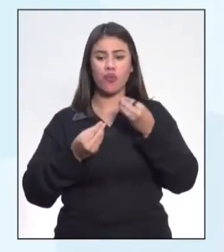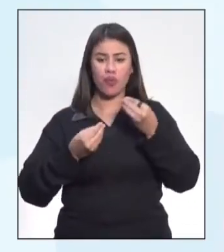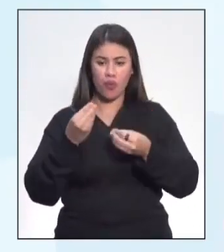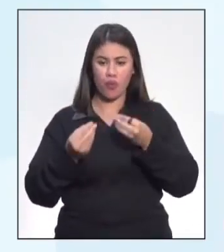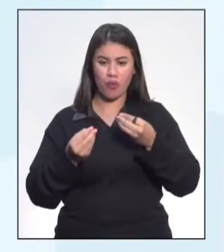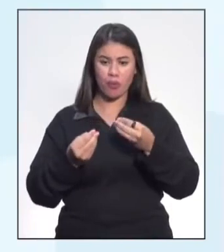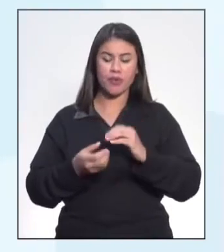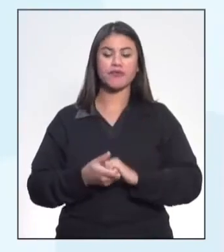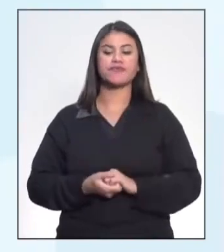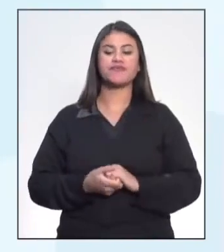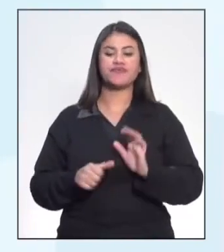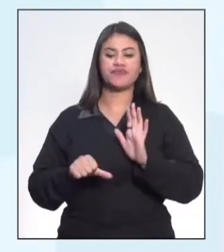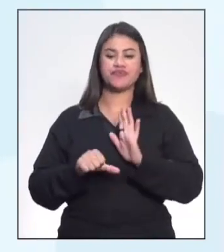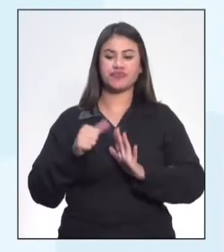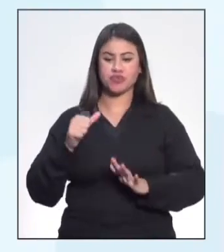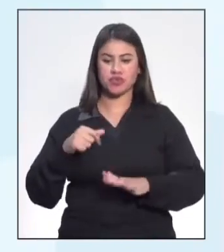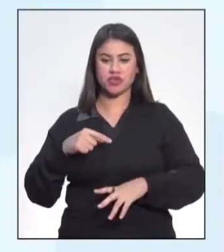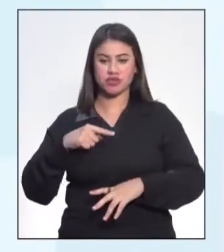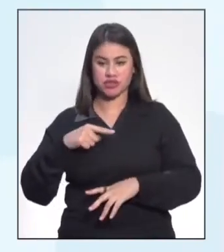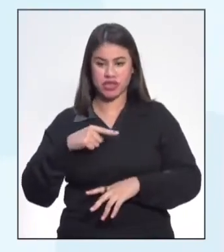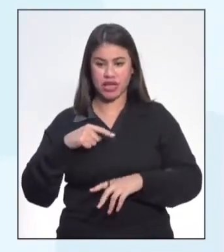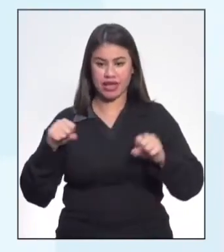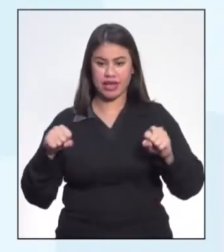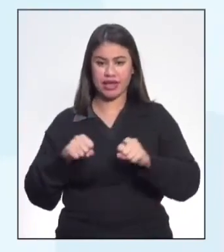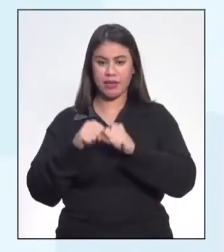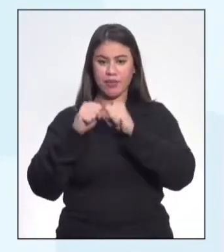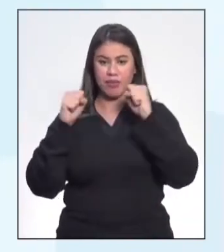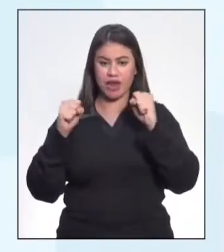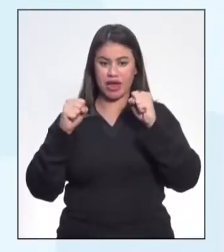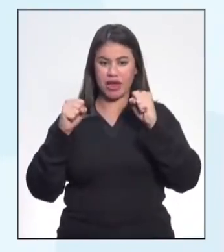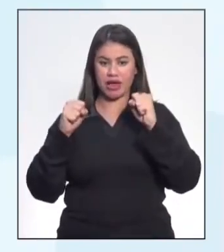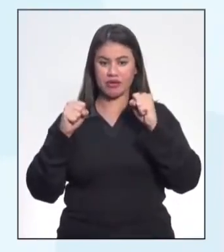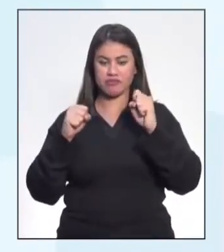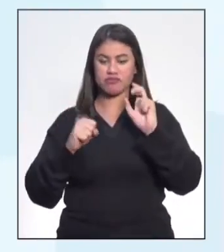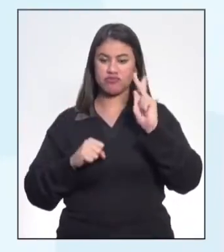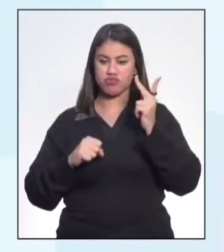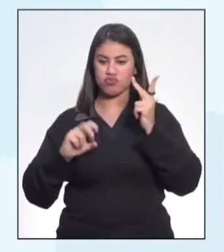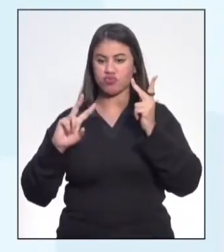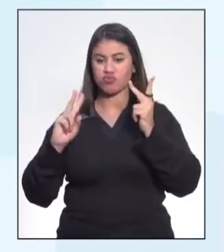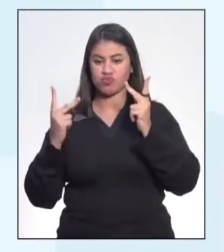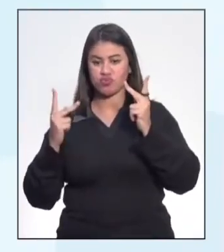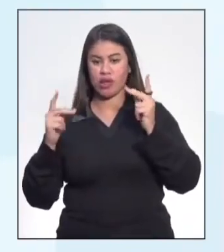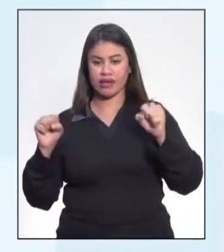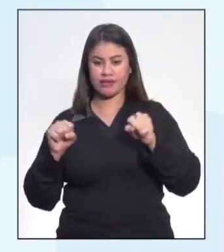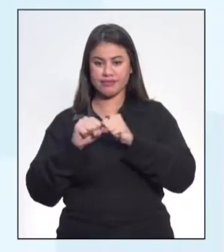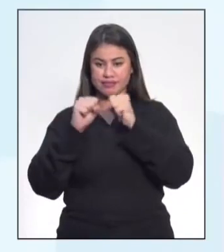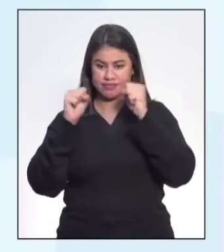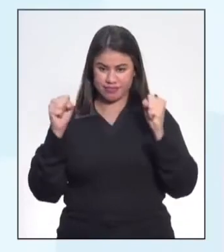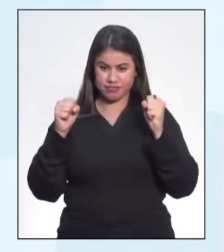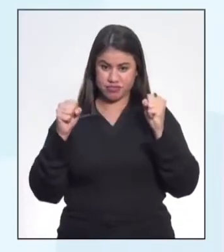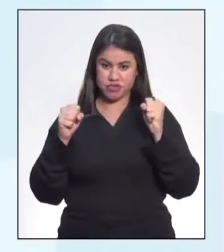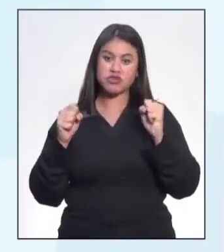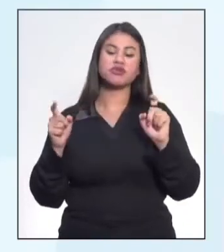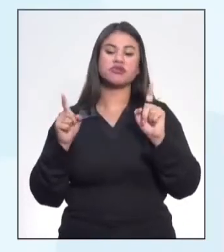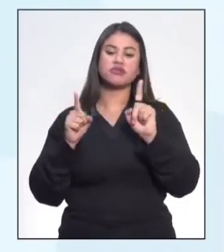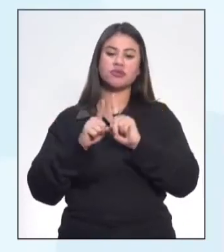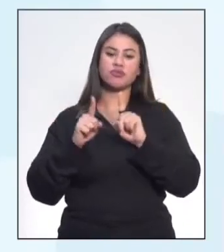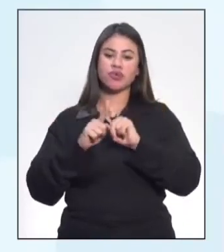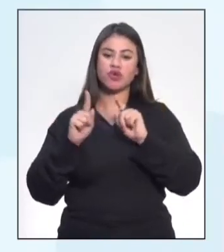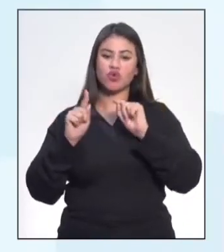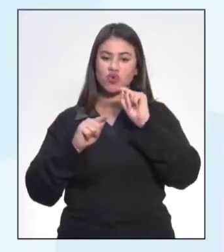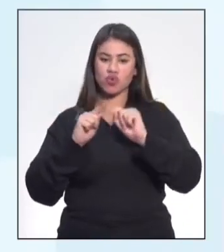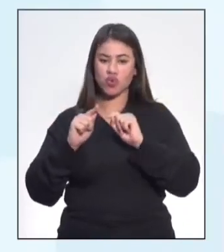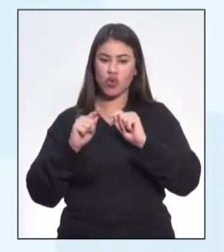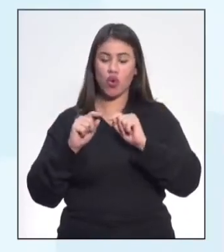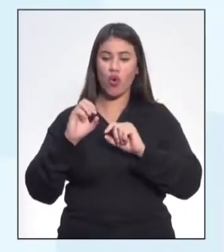ligação? Primeiramente, eu tenho que fazer o quê? Quebrar a ligação entre os dois hidrogênios, né? E quebrar também a ligação entre os